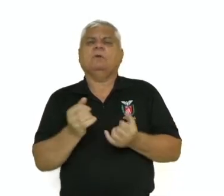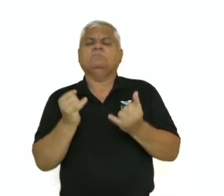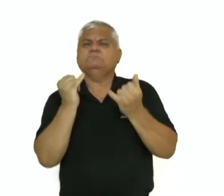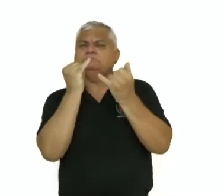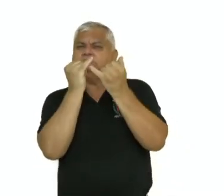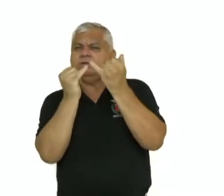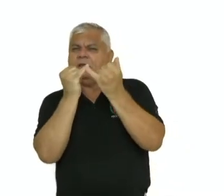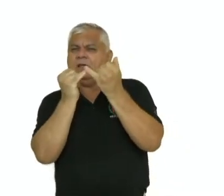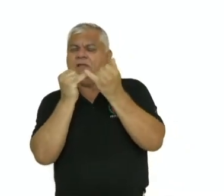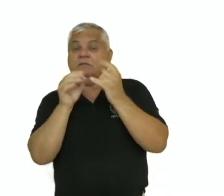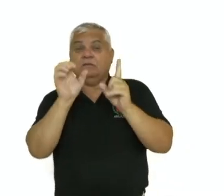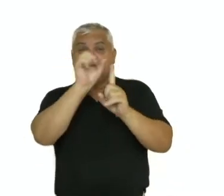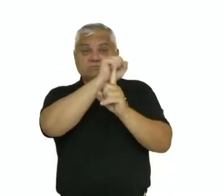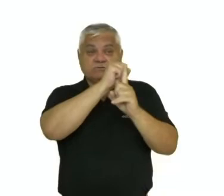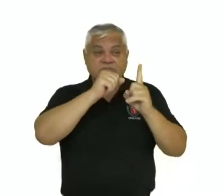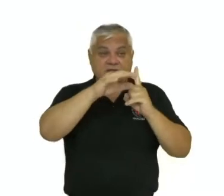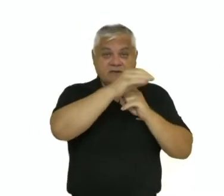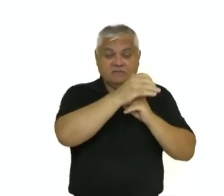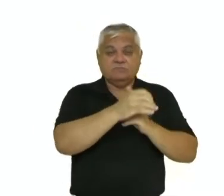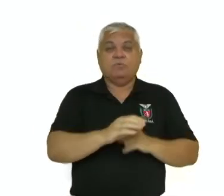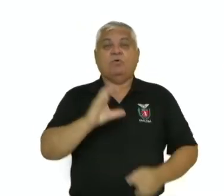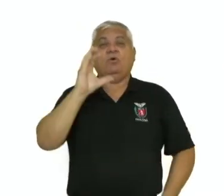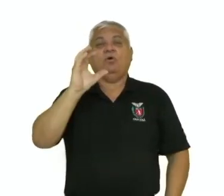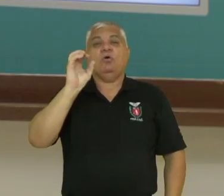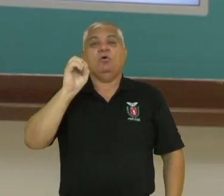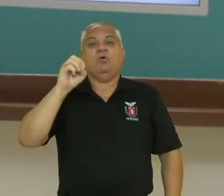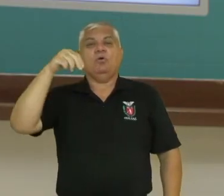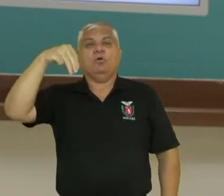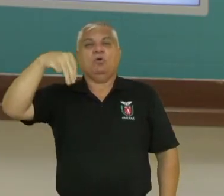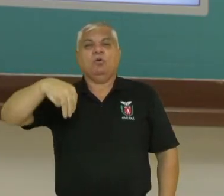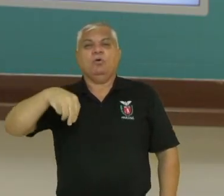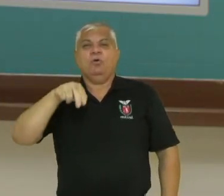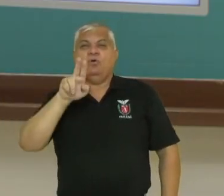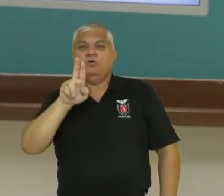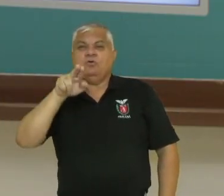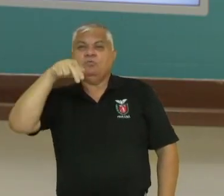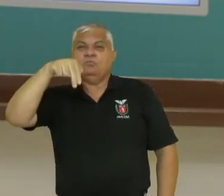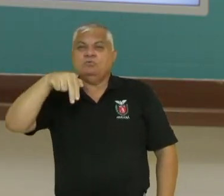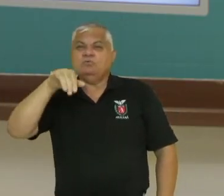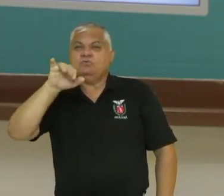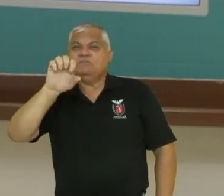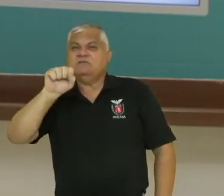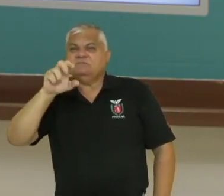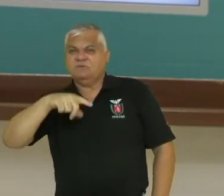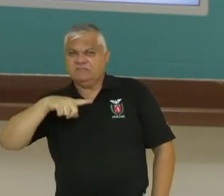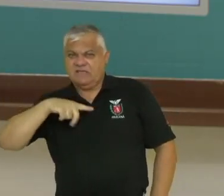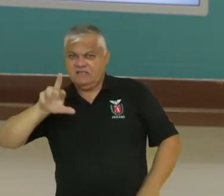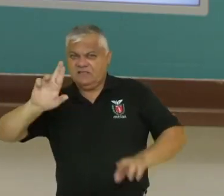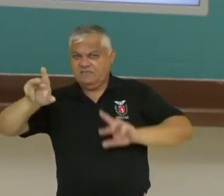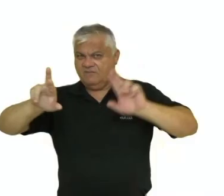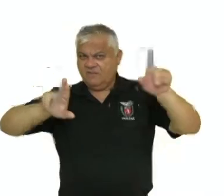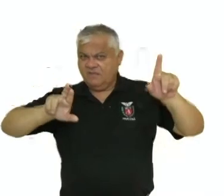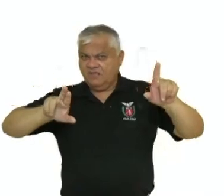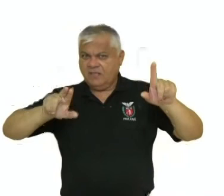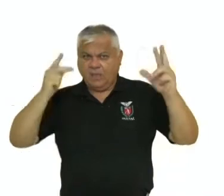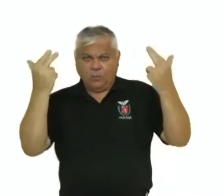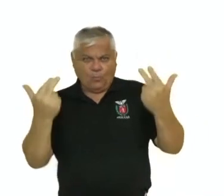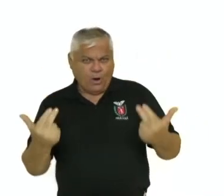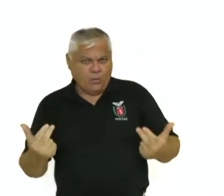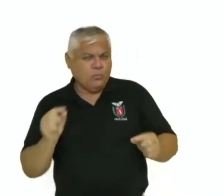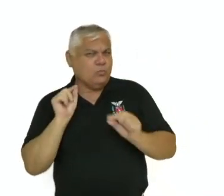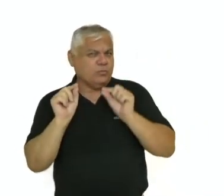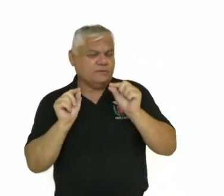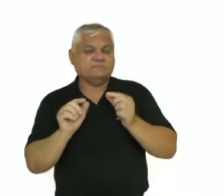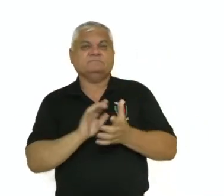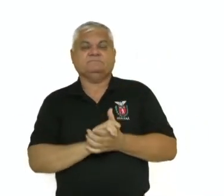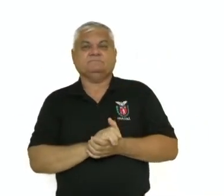de socialismo e comunismo. Será que existe alguma diferença? Quais são as semelhanças, né? Definição